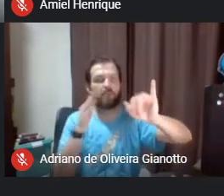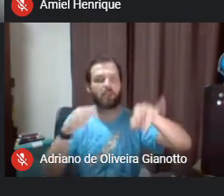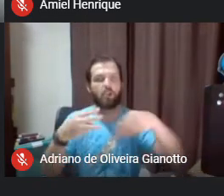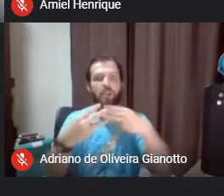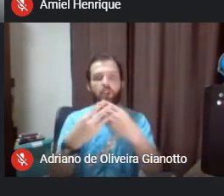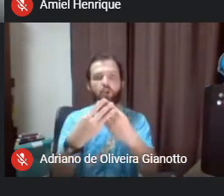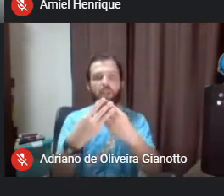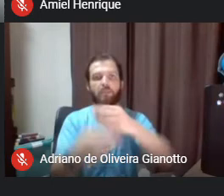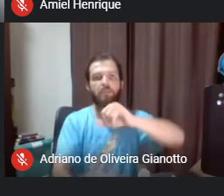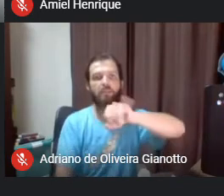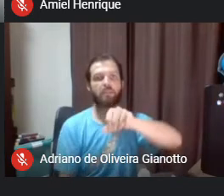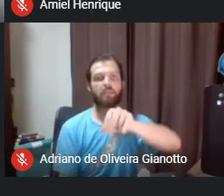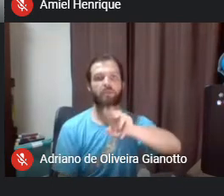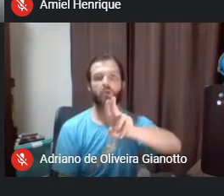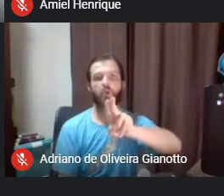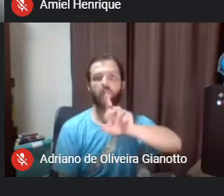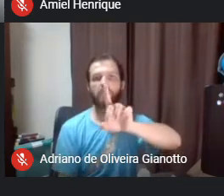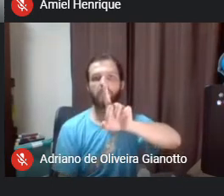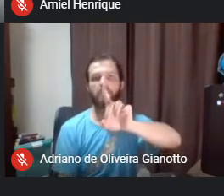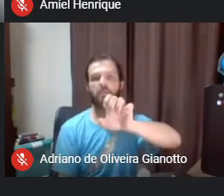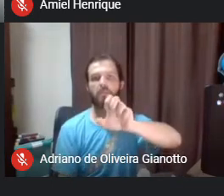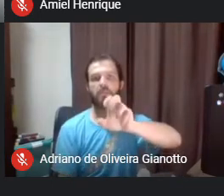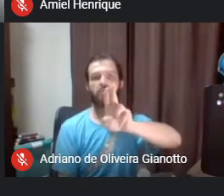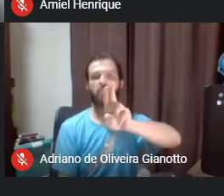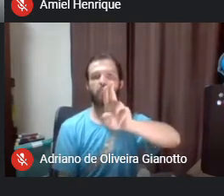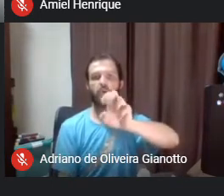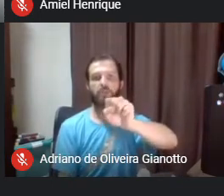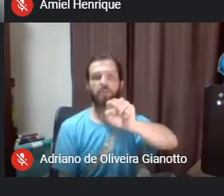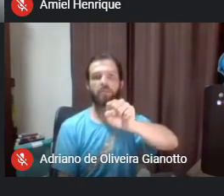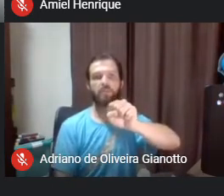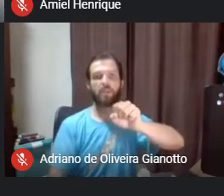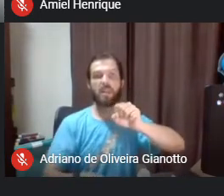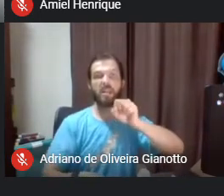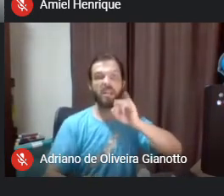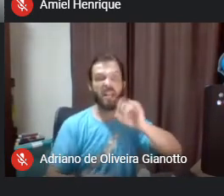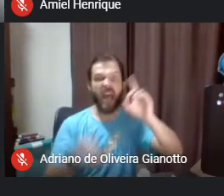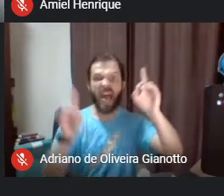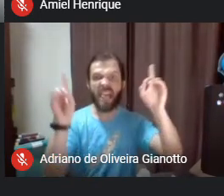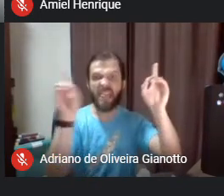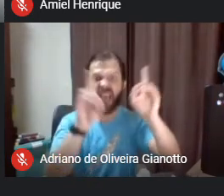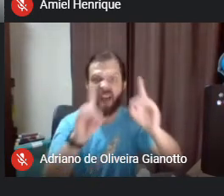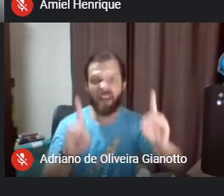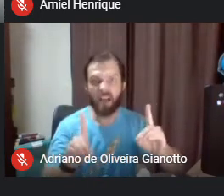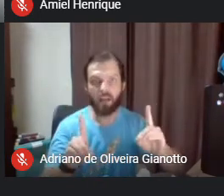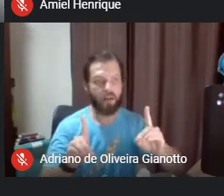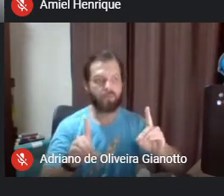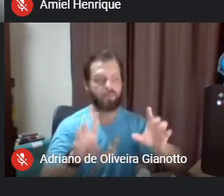teve o que o Hitler fez contra os judeus,